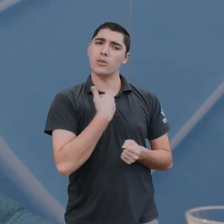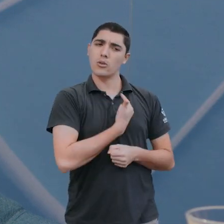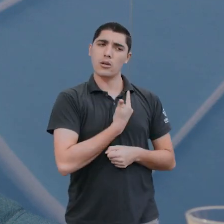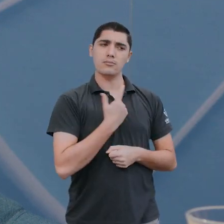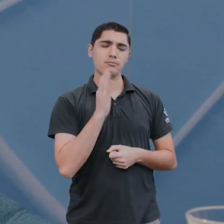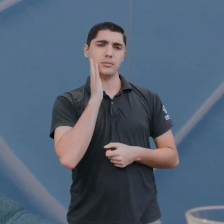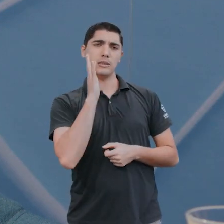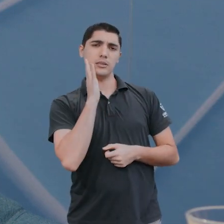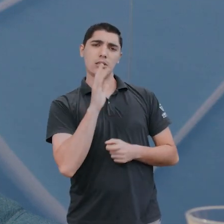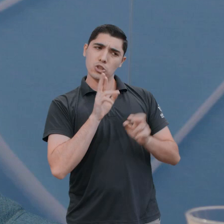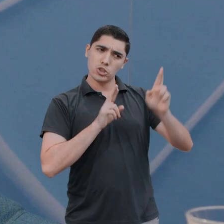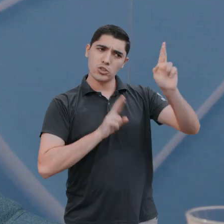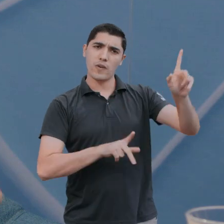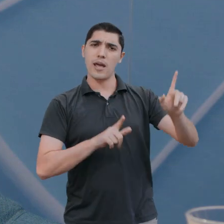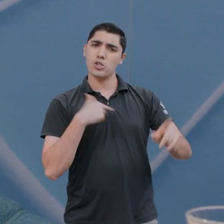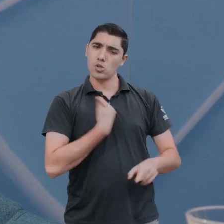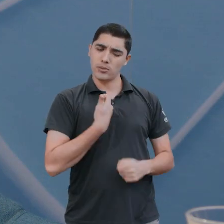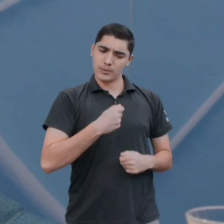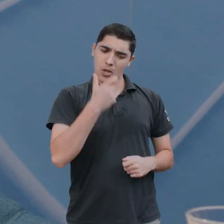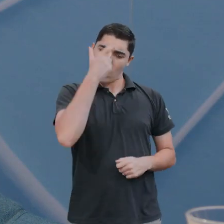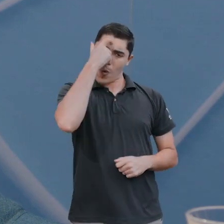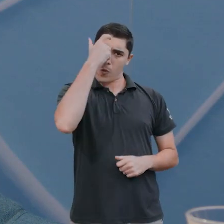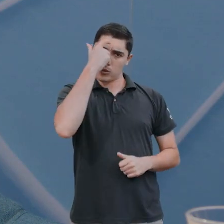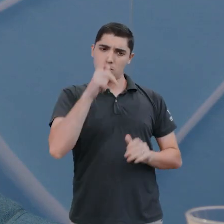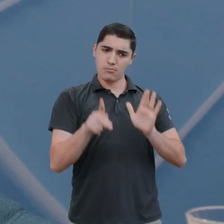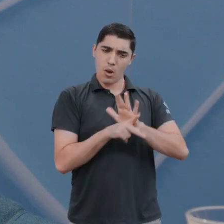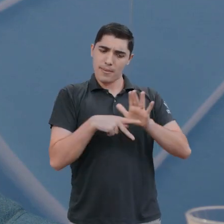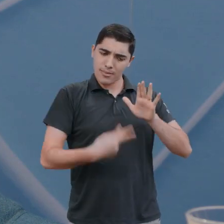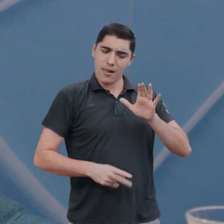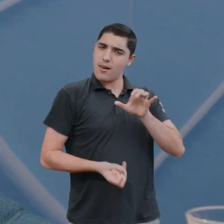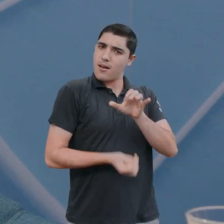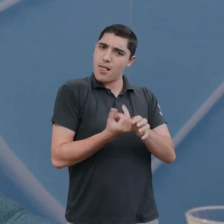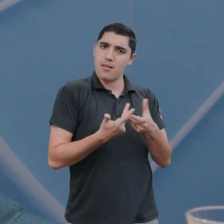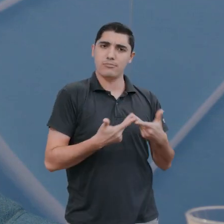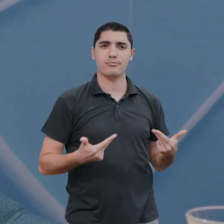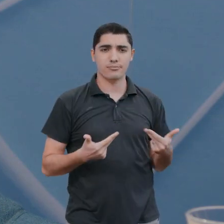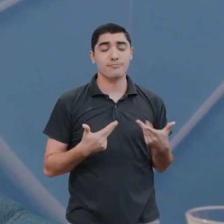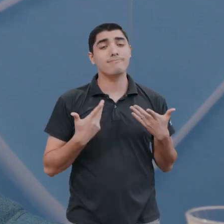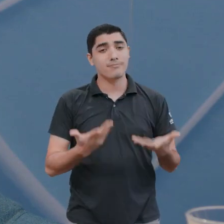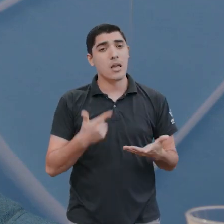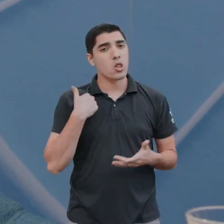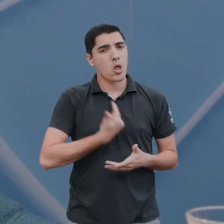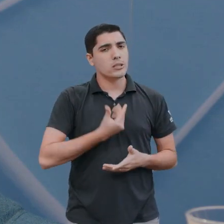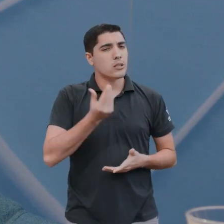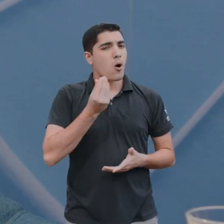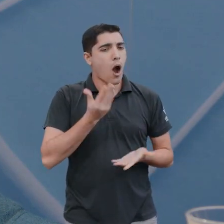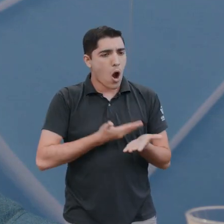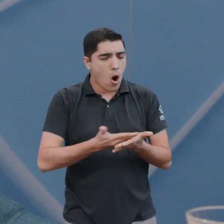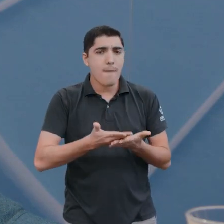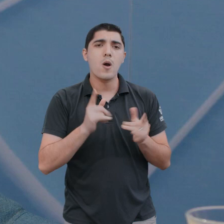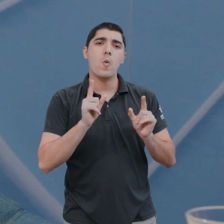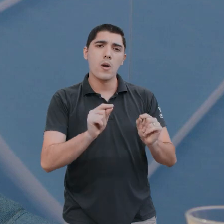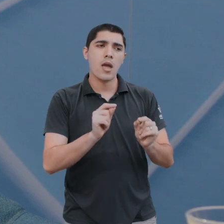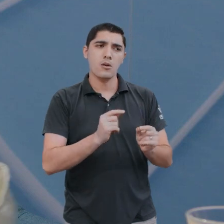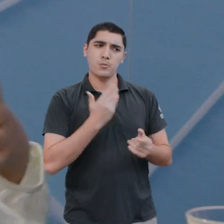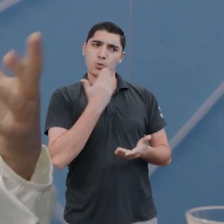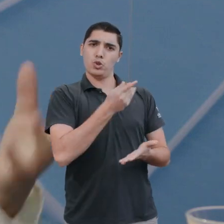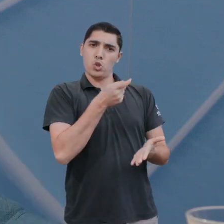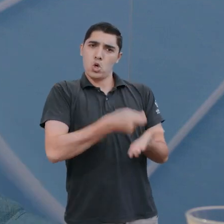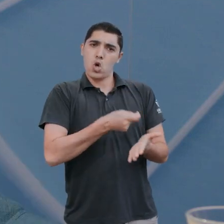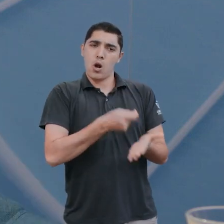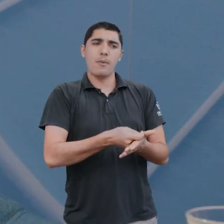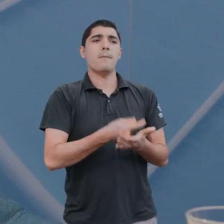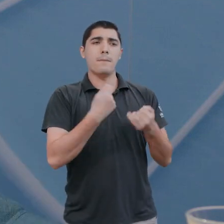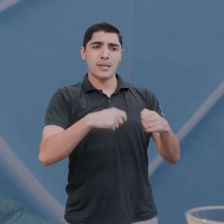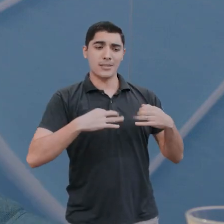consumir referente de uma forma consciente, claramente, e para que comece a pressionar para que se